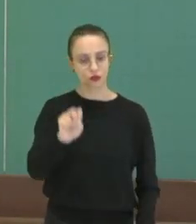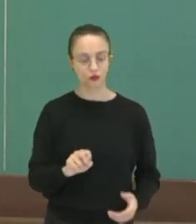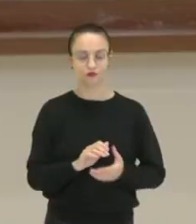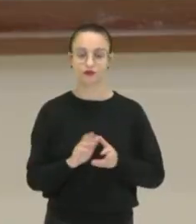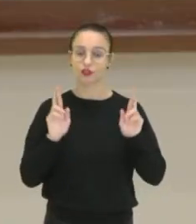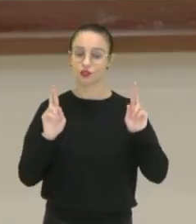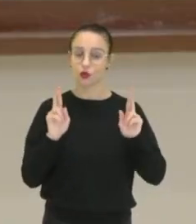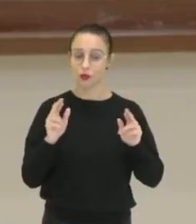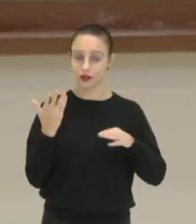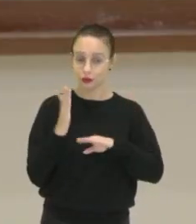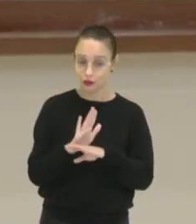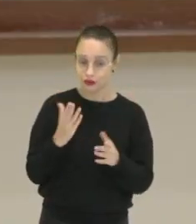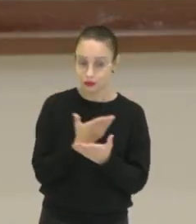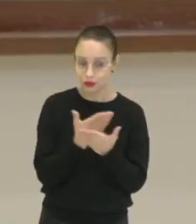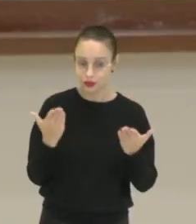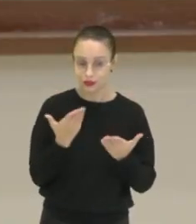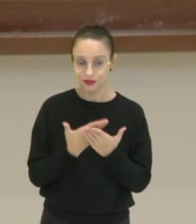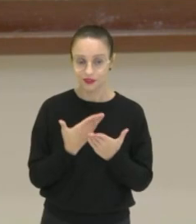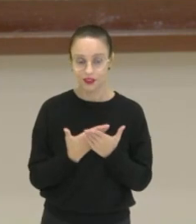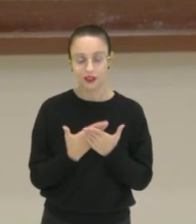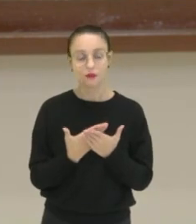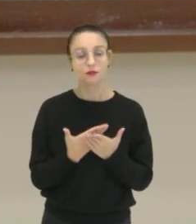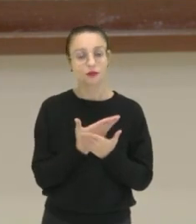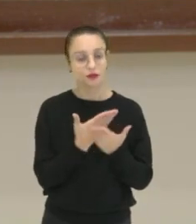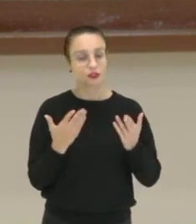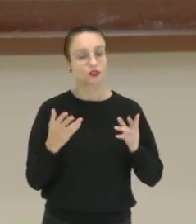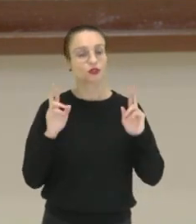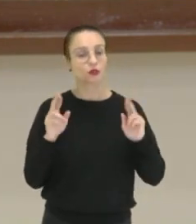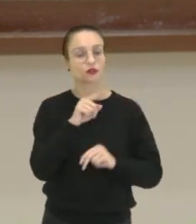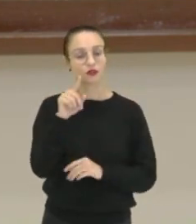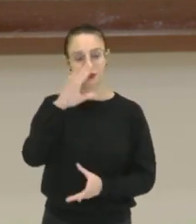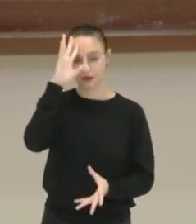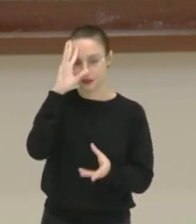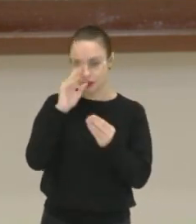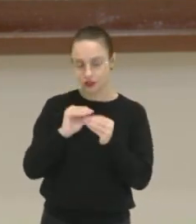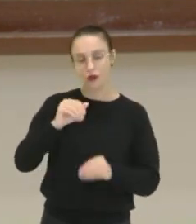eu espero ter contribuído na aula de hoje com vocês, que vocês tenham entendido um